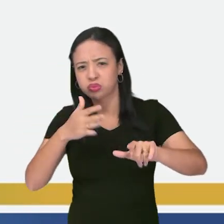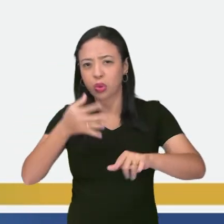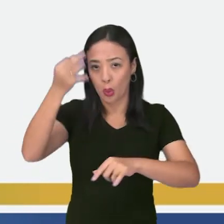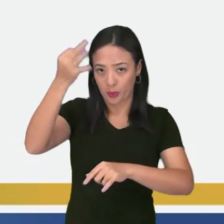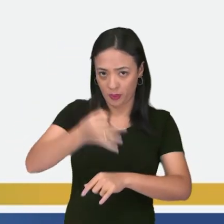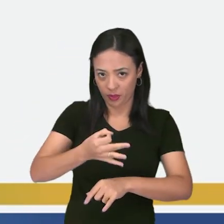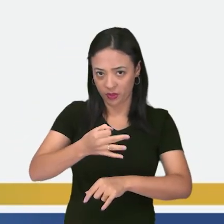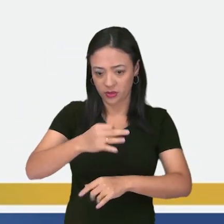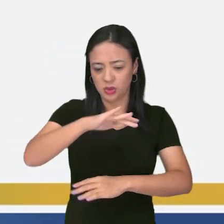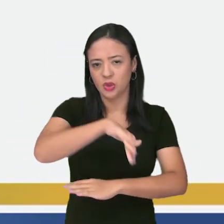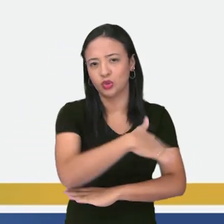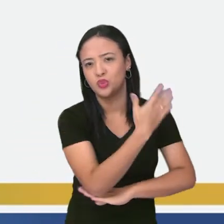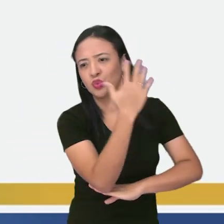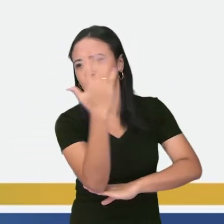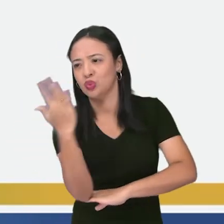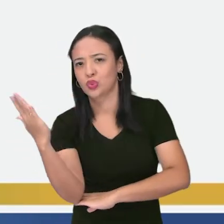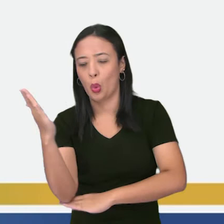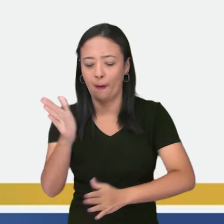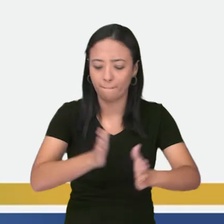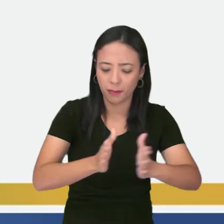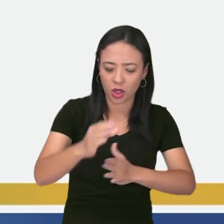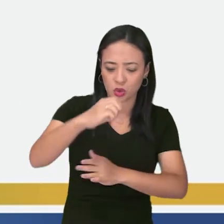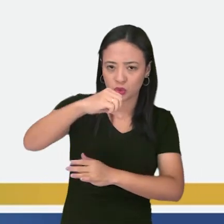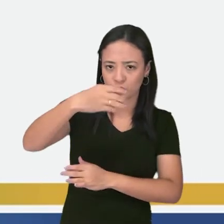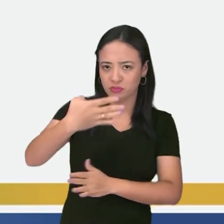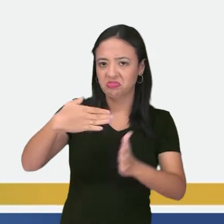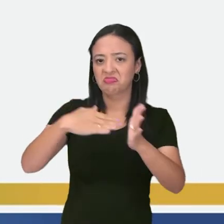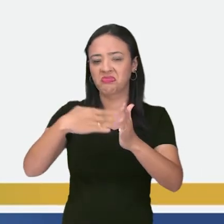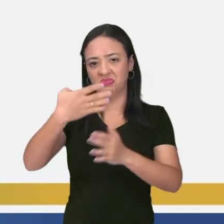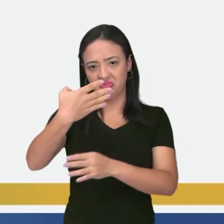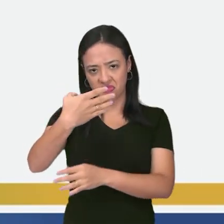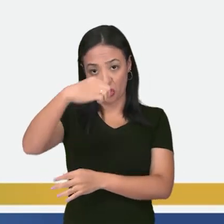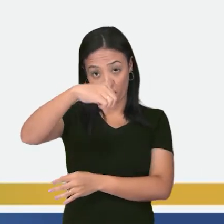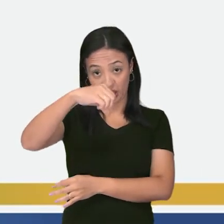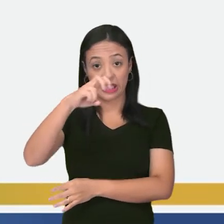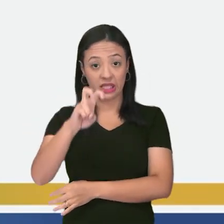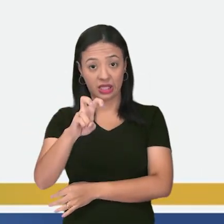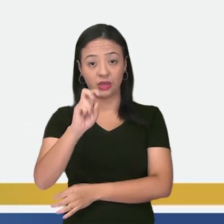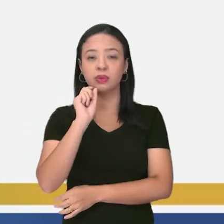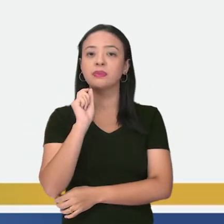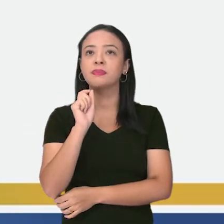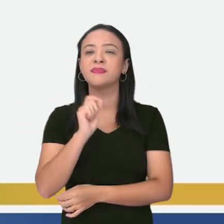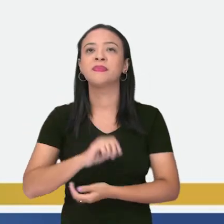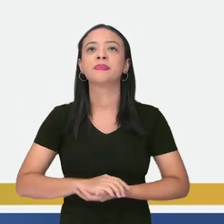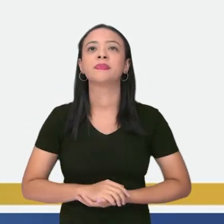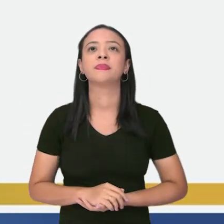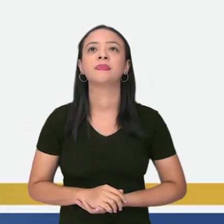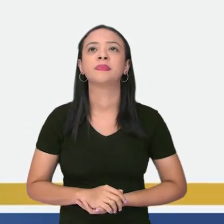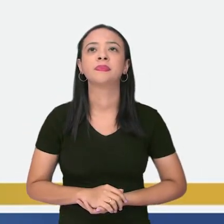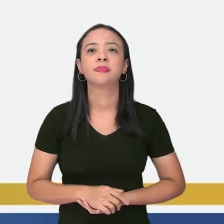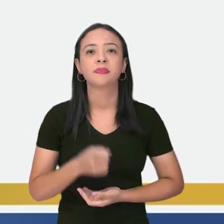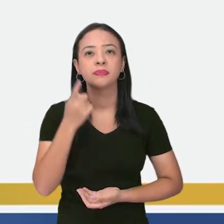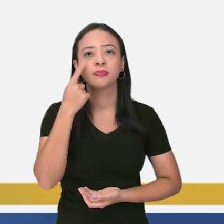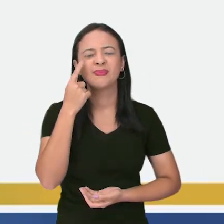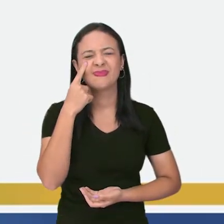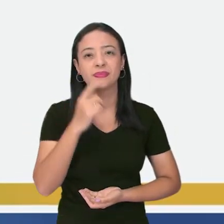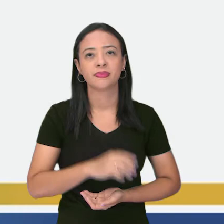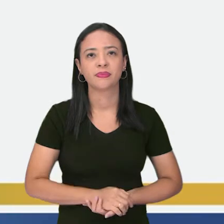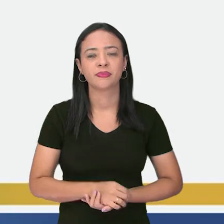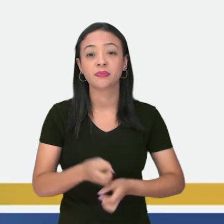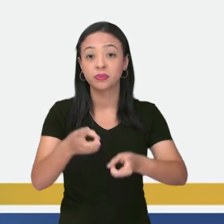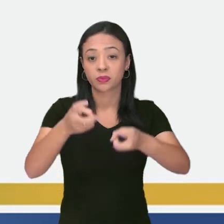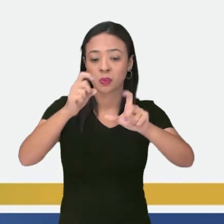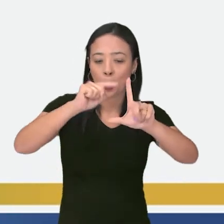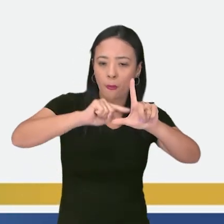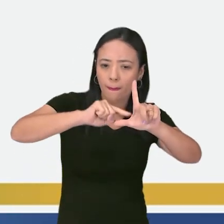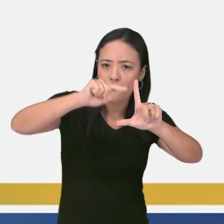desse desmatamento no período de 94 a 95 foi de, olhando bem o gráfico, nós temos